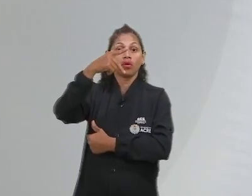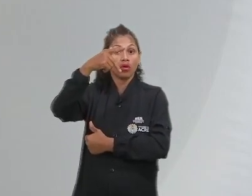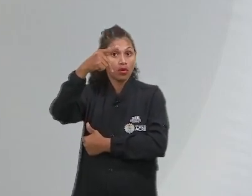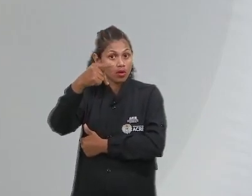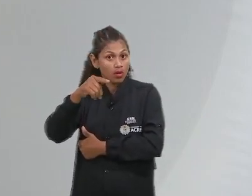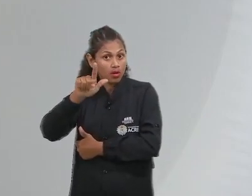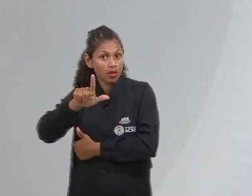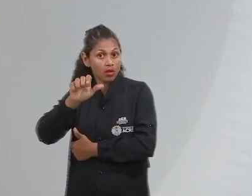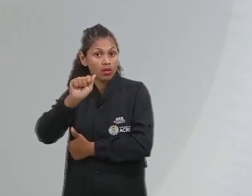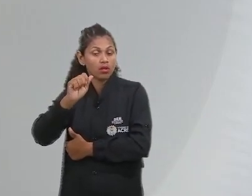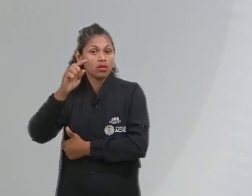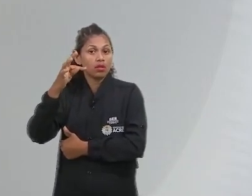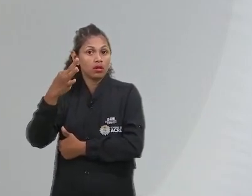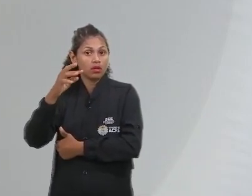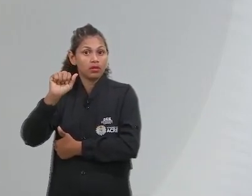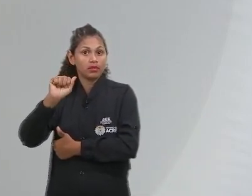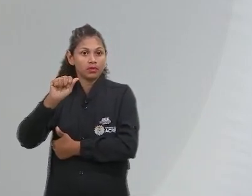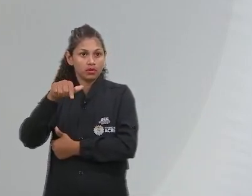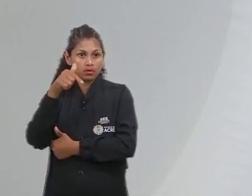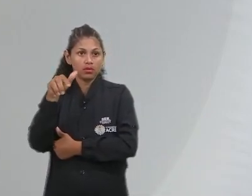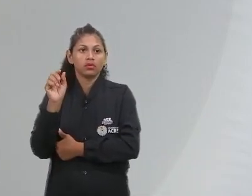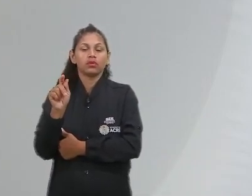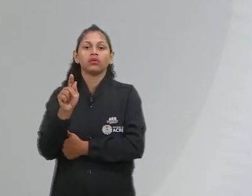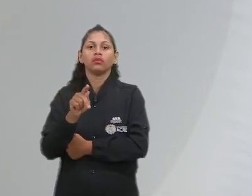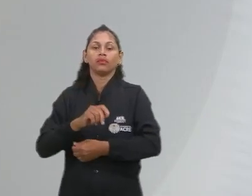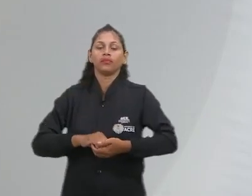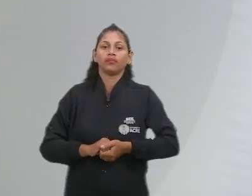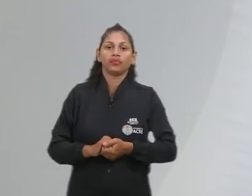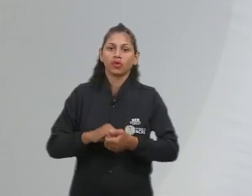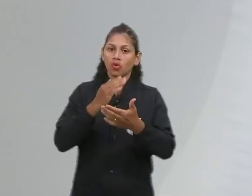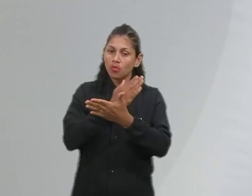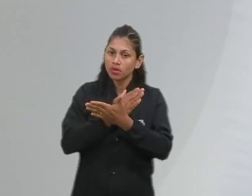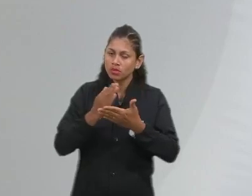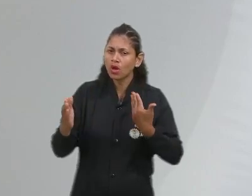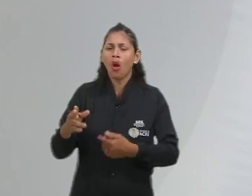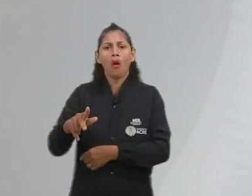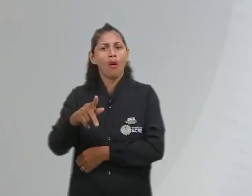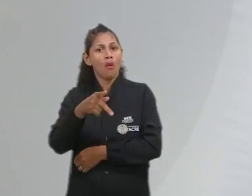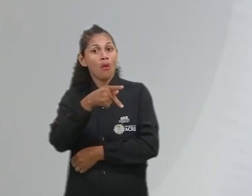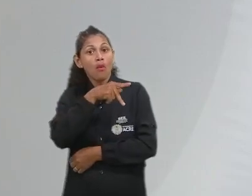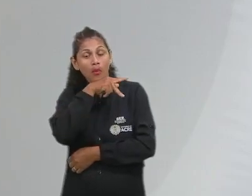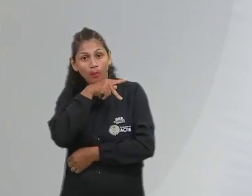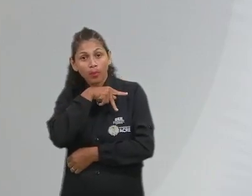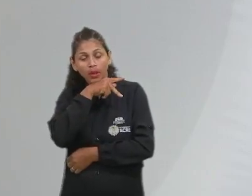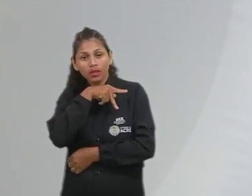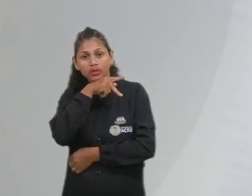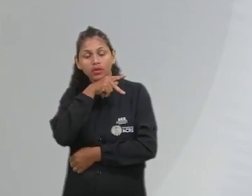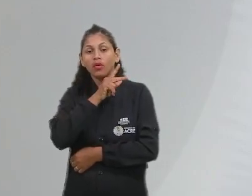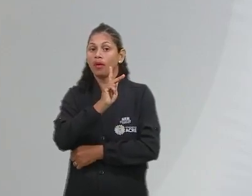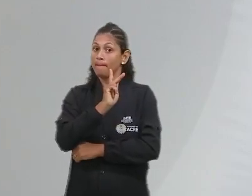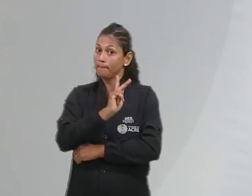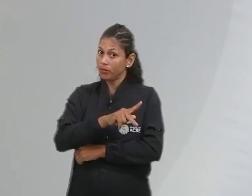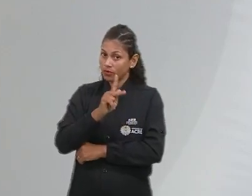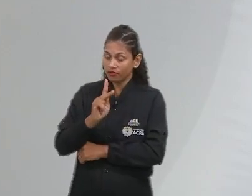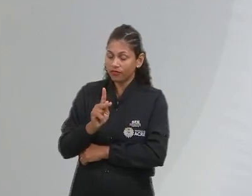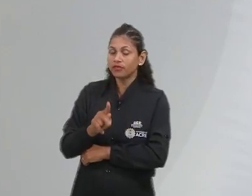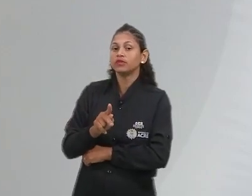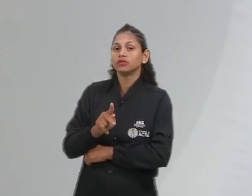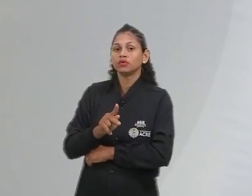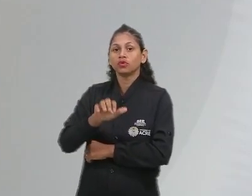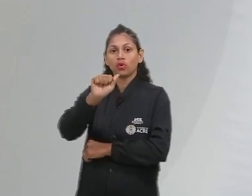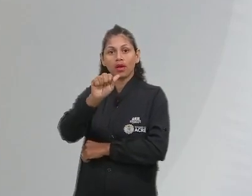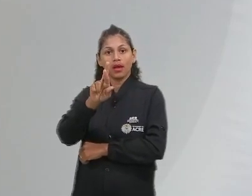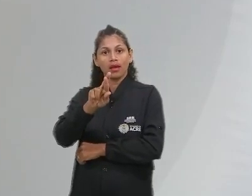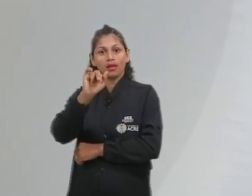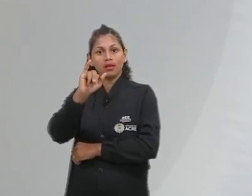Como a gente já viu na aula sobre o empirismo, o Platão era professor do Aristóteles, né? Então o Aristóteles